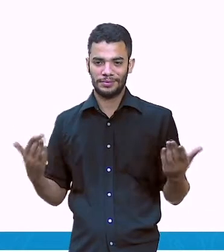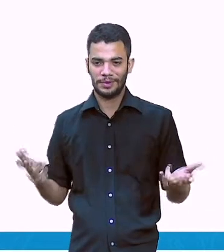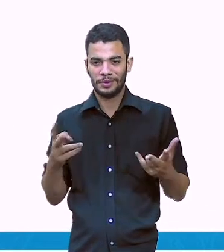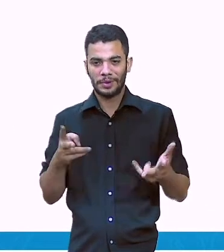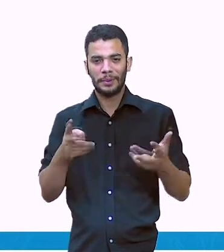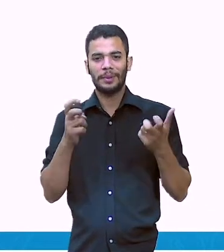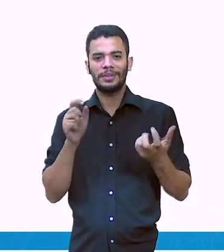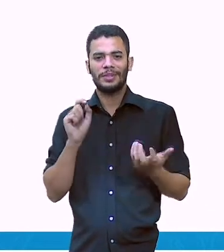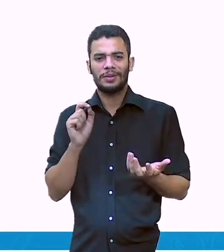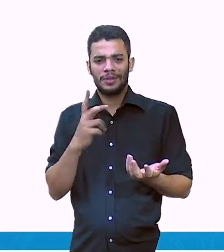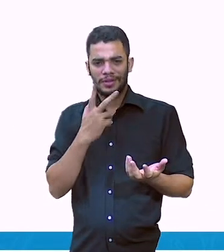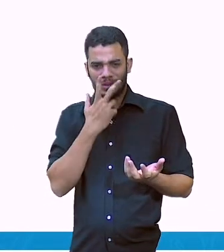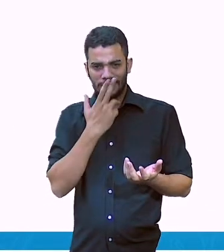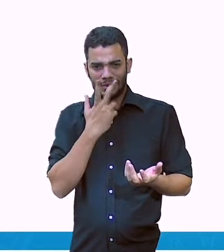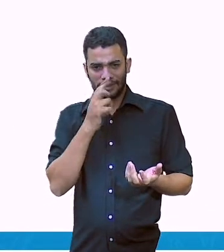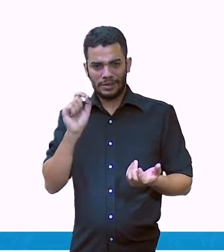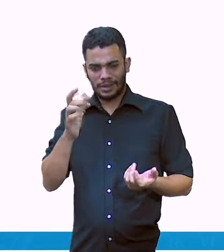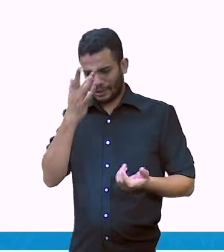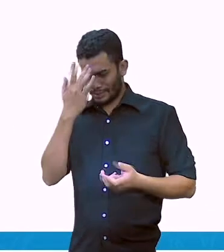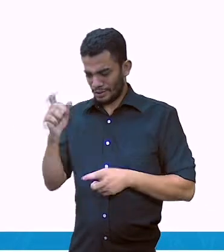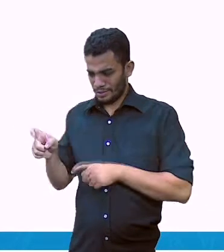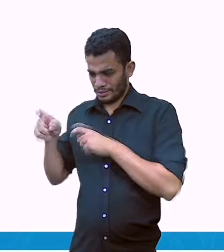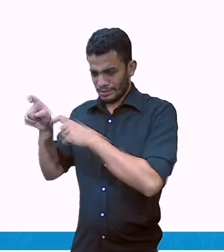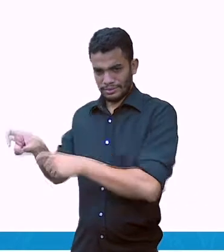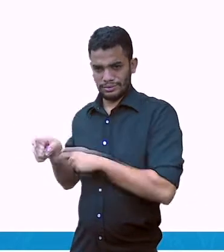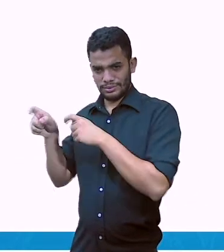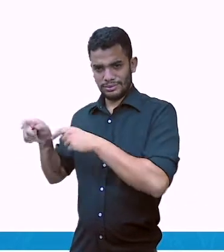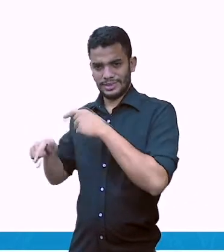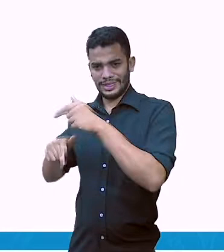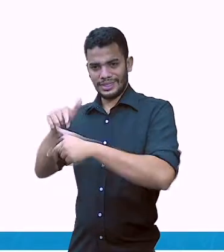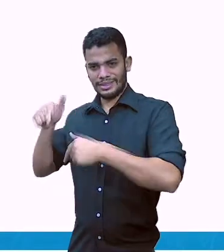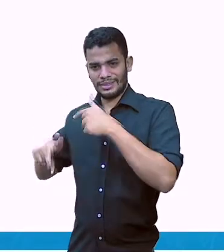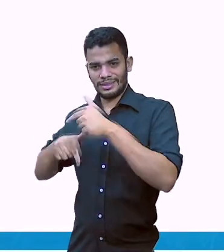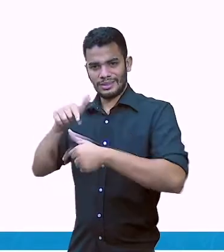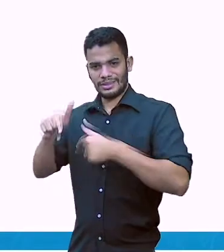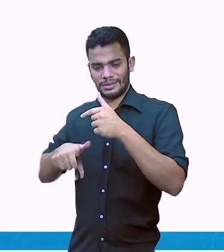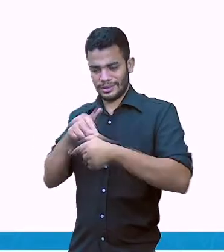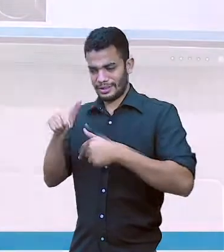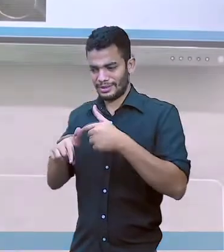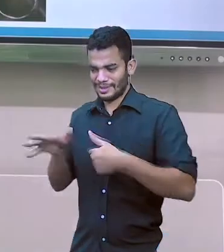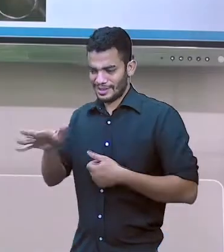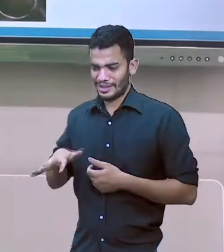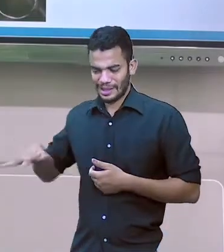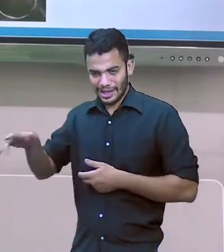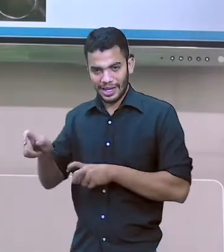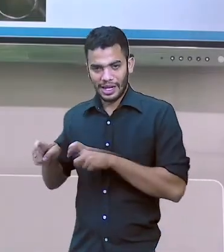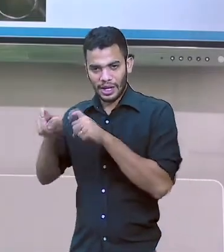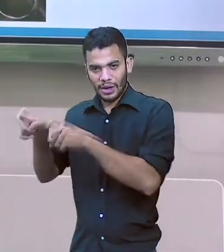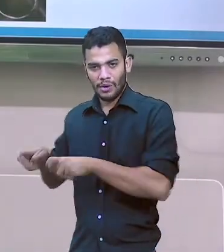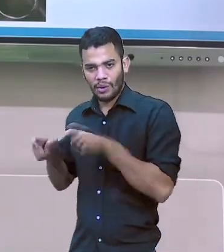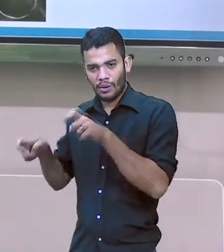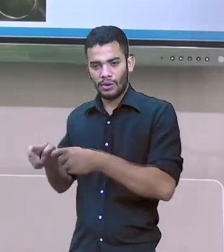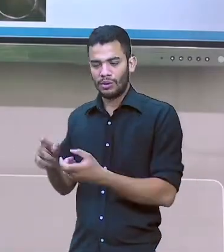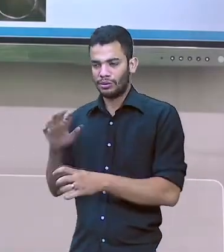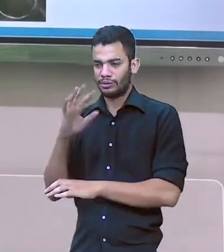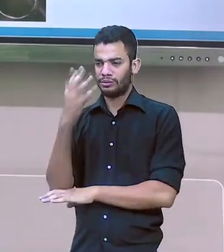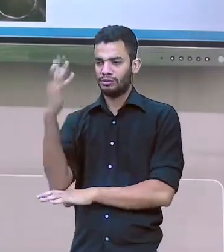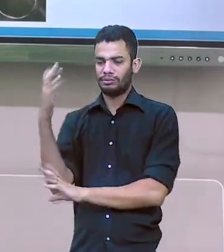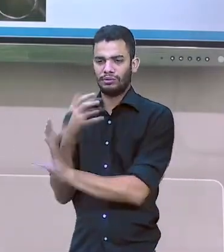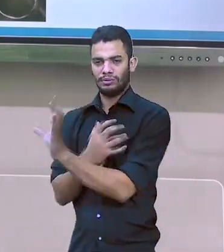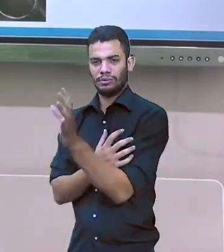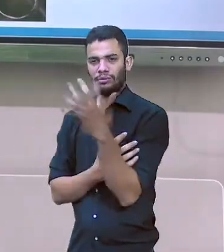do campo, né? Trazendo sacas de café, literalmente. Esse quadro é um